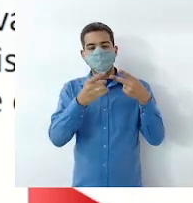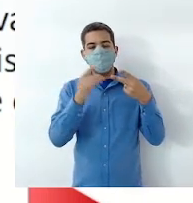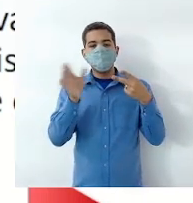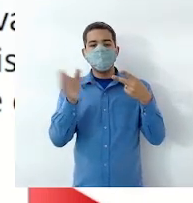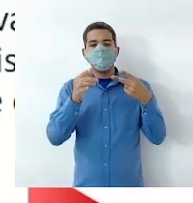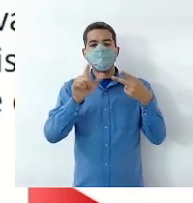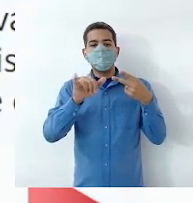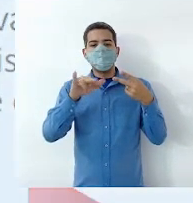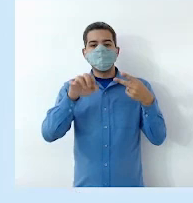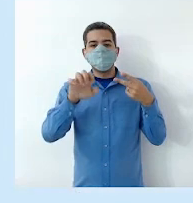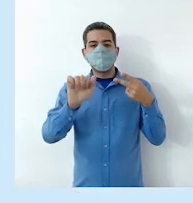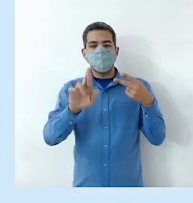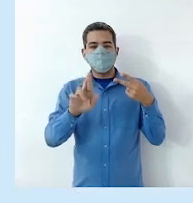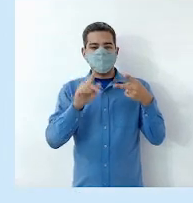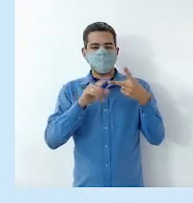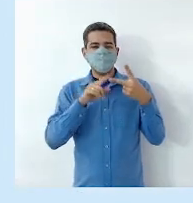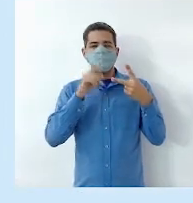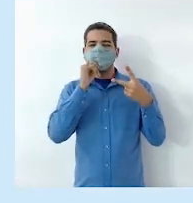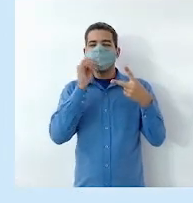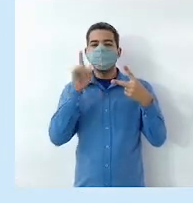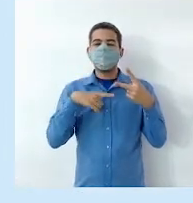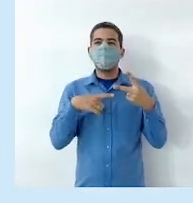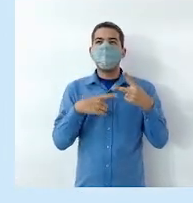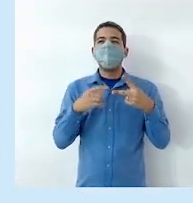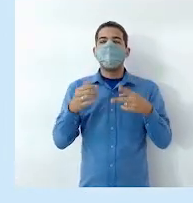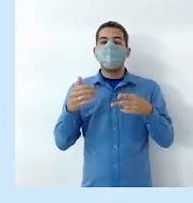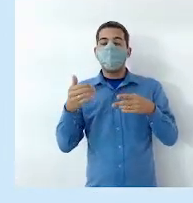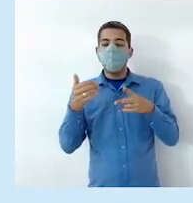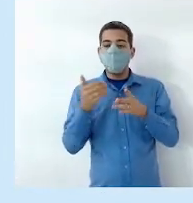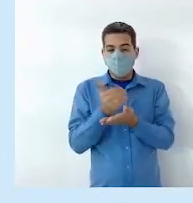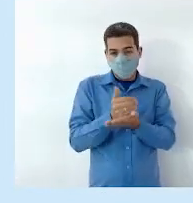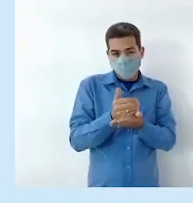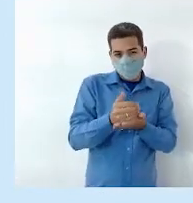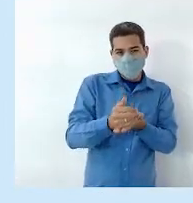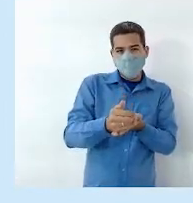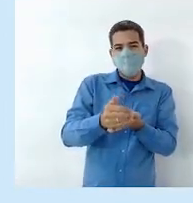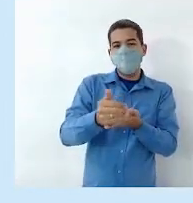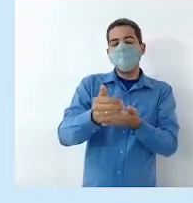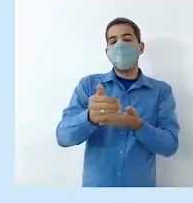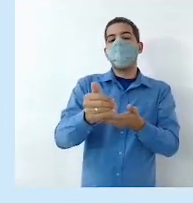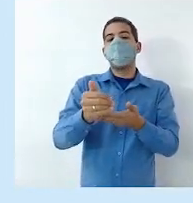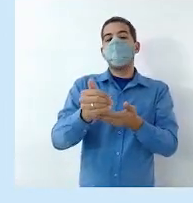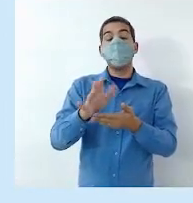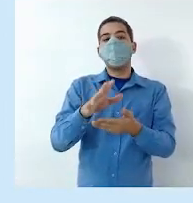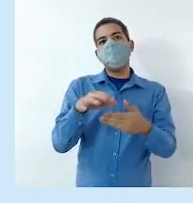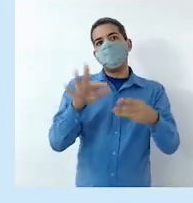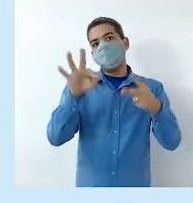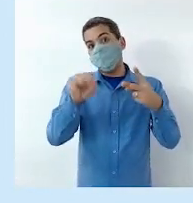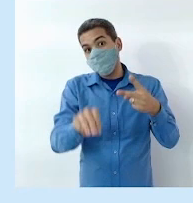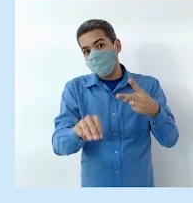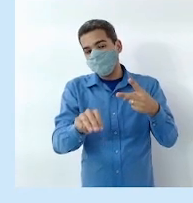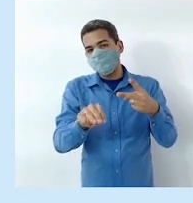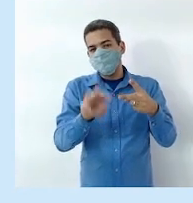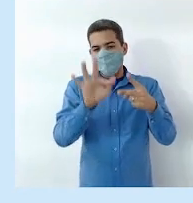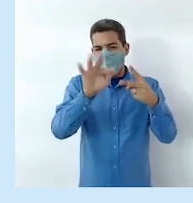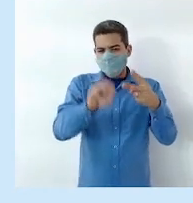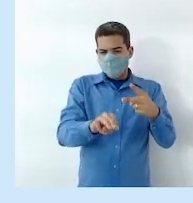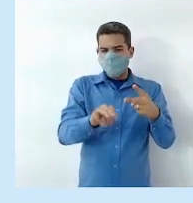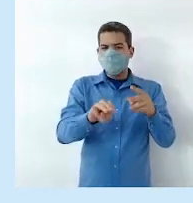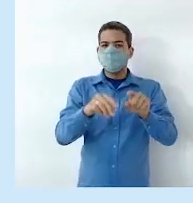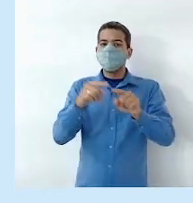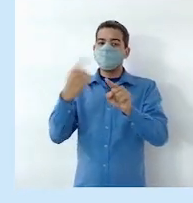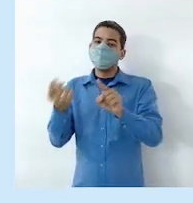quando a gente tem aqueles flashbacks, quando a gente inicia o nosso texto já pelo final. Nunca viram uma história